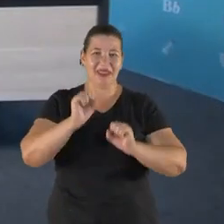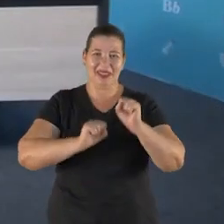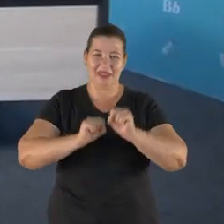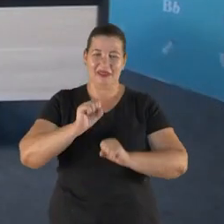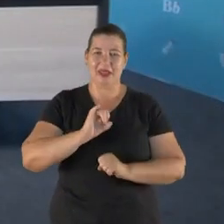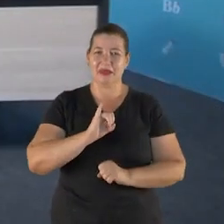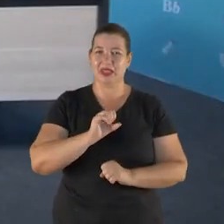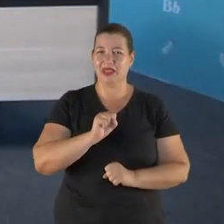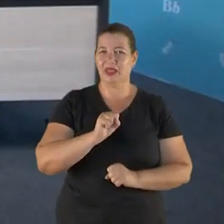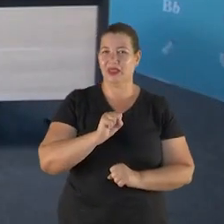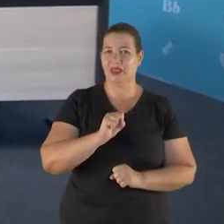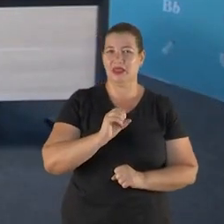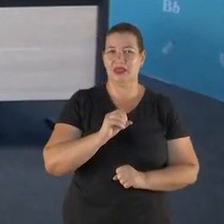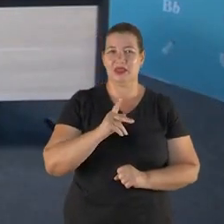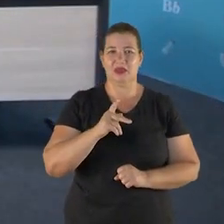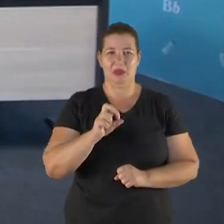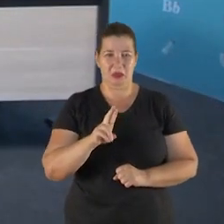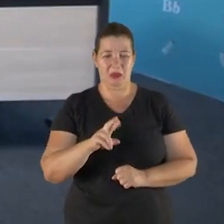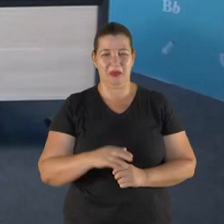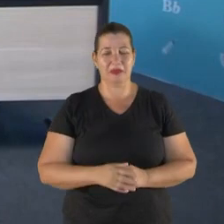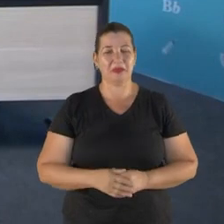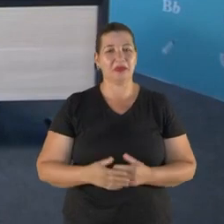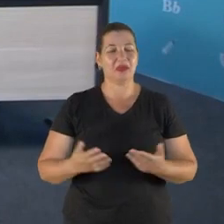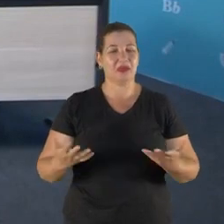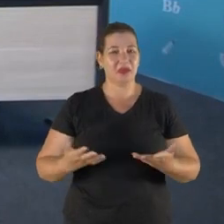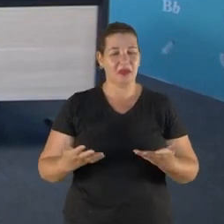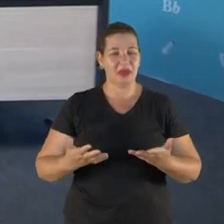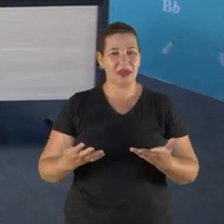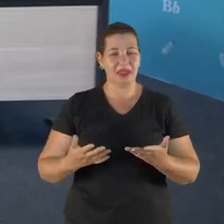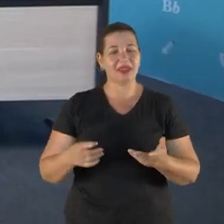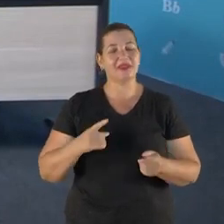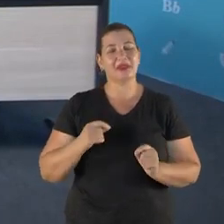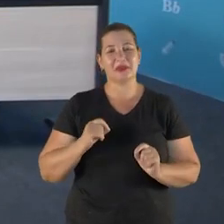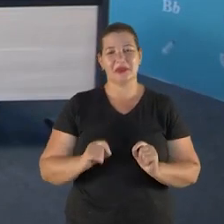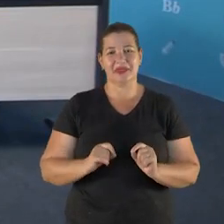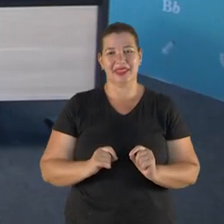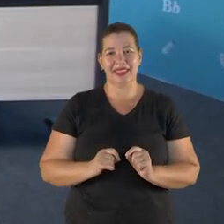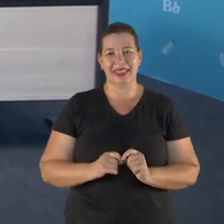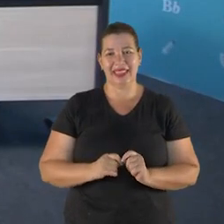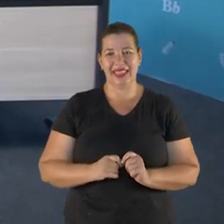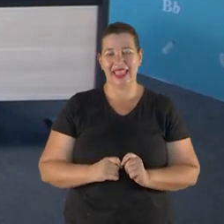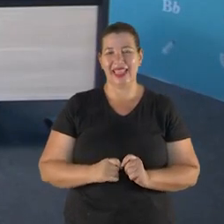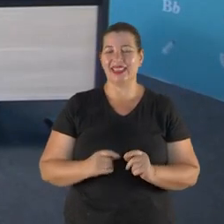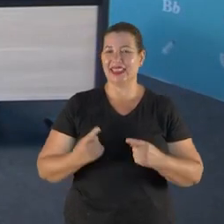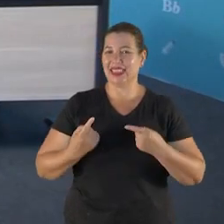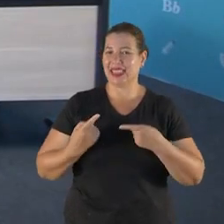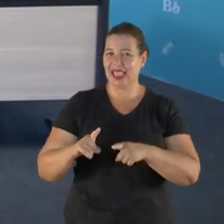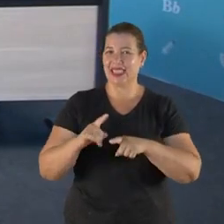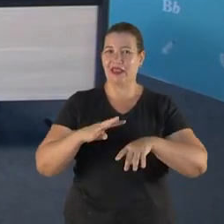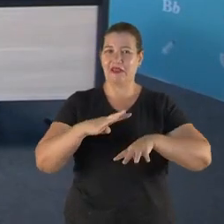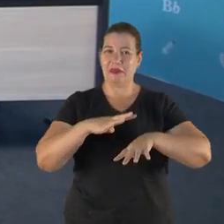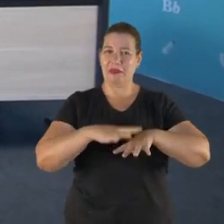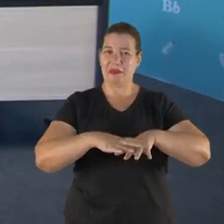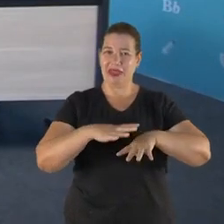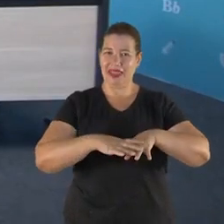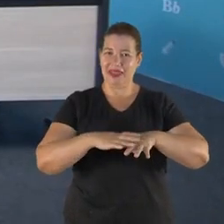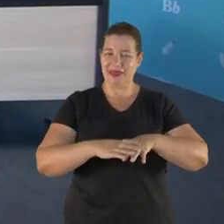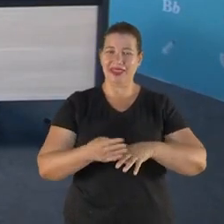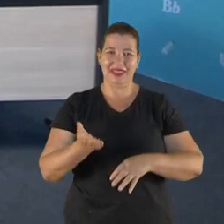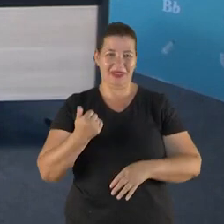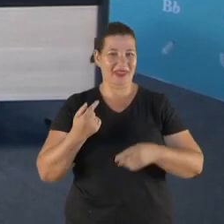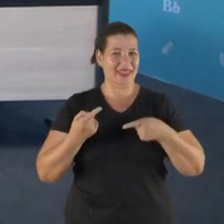Pessoal, muito legal essa fábrica de isopor, não é mesmo? E agora, que tal a gente entrar na nossa parte de